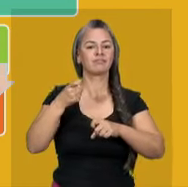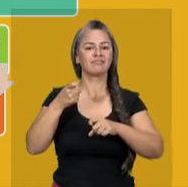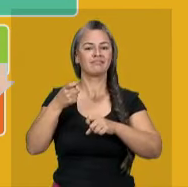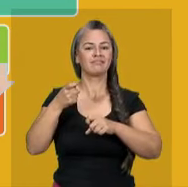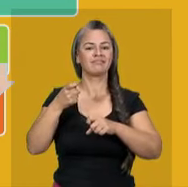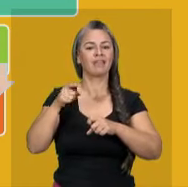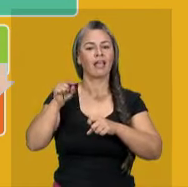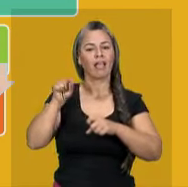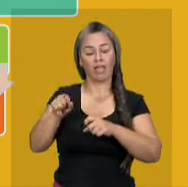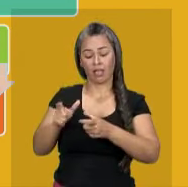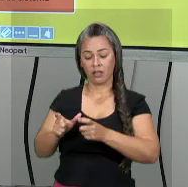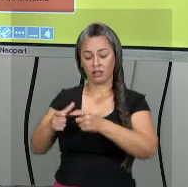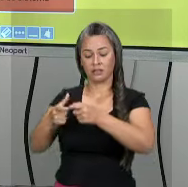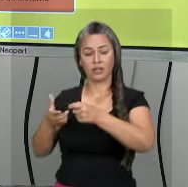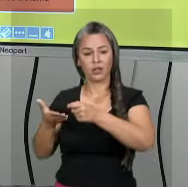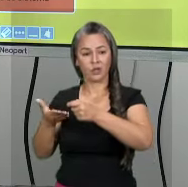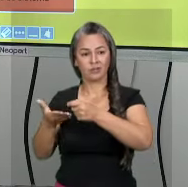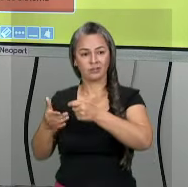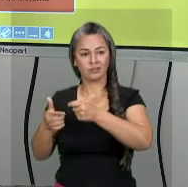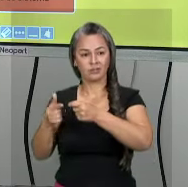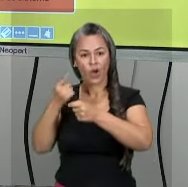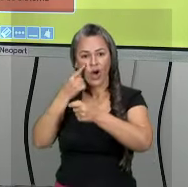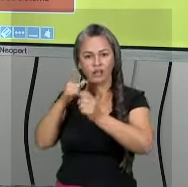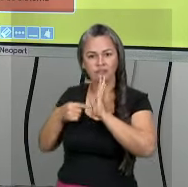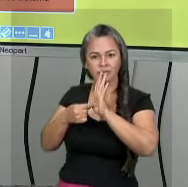aonde estão os discos intervertebrais?